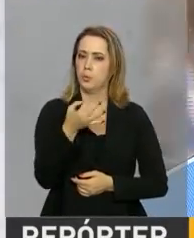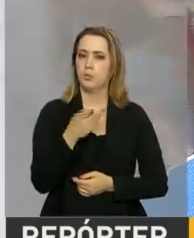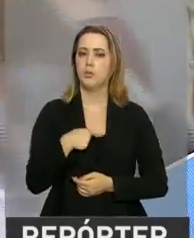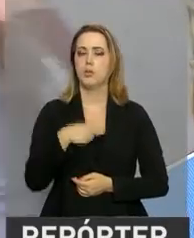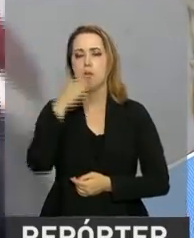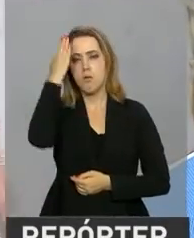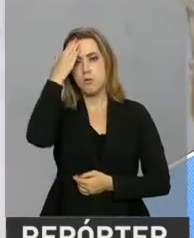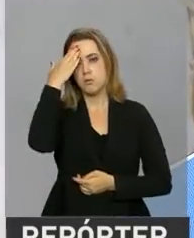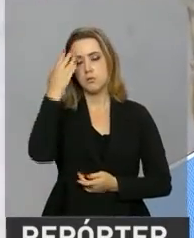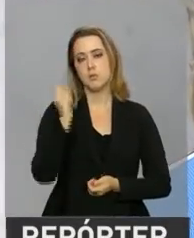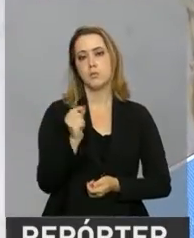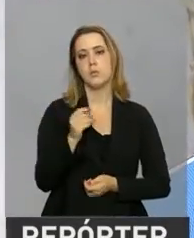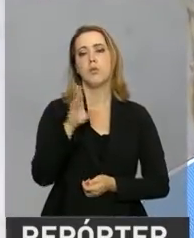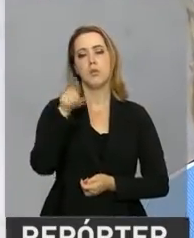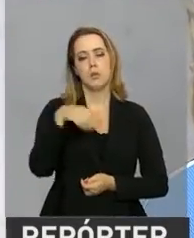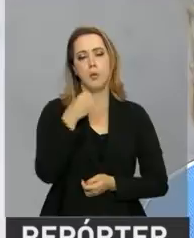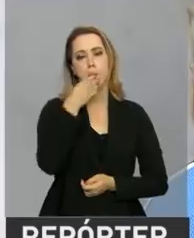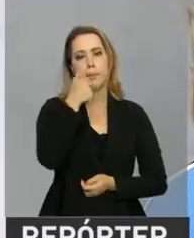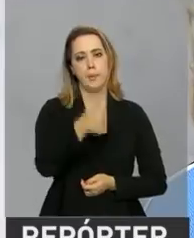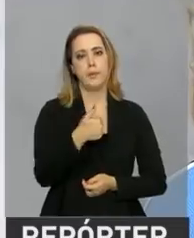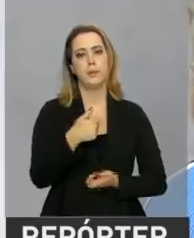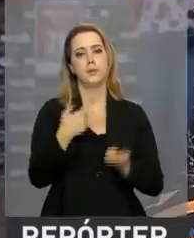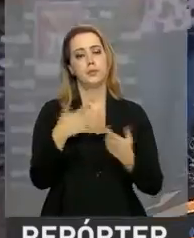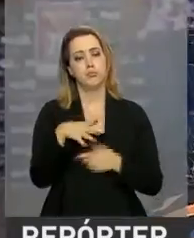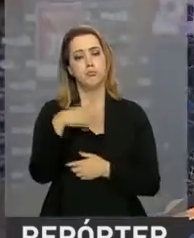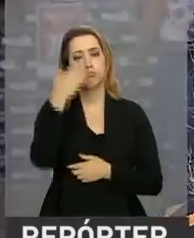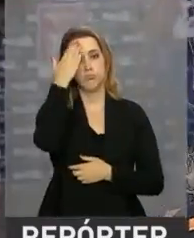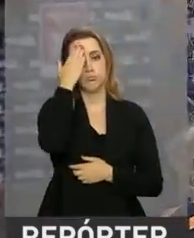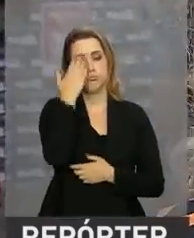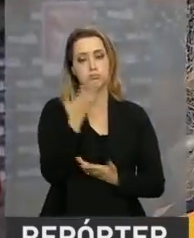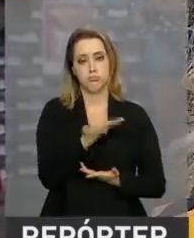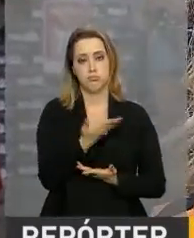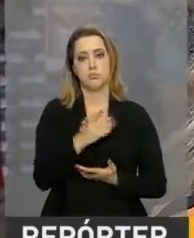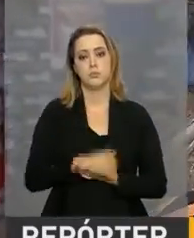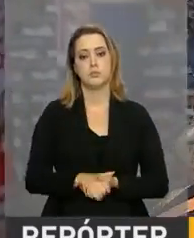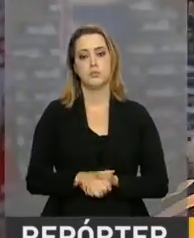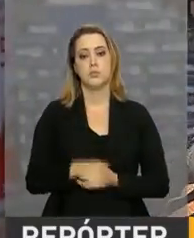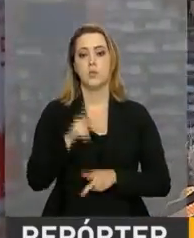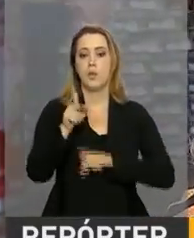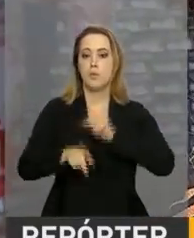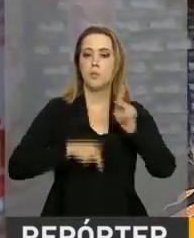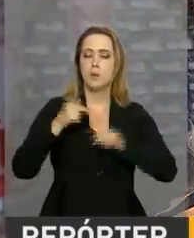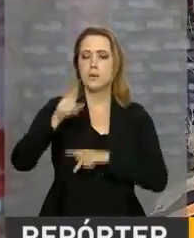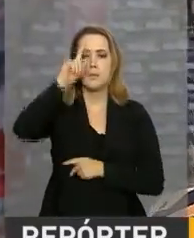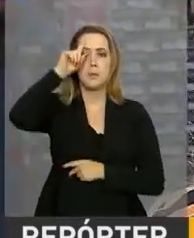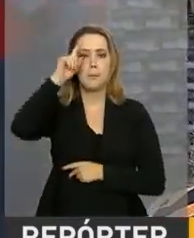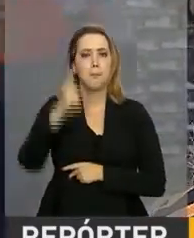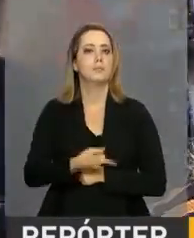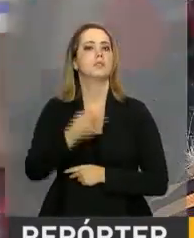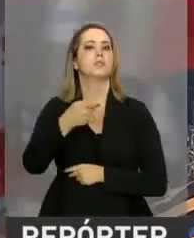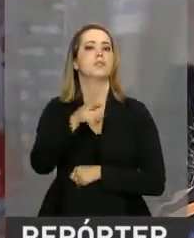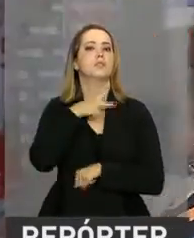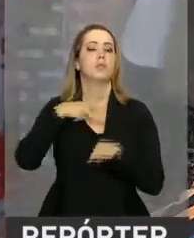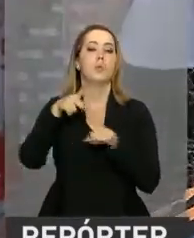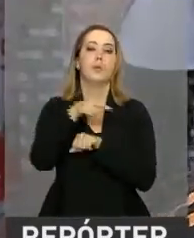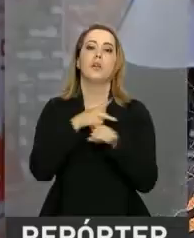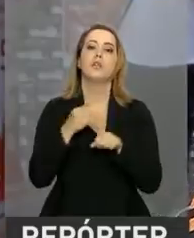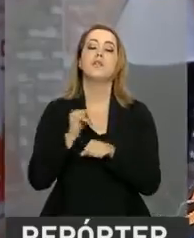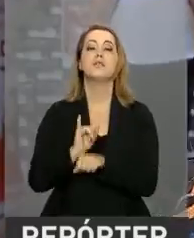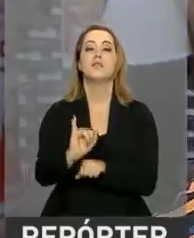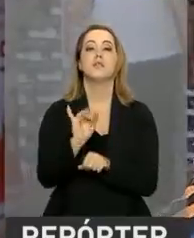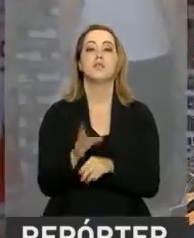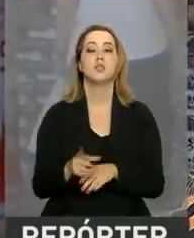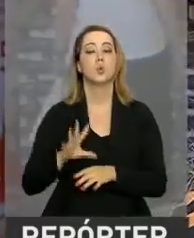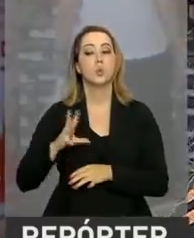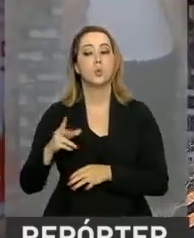pessoas perguntam pelo menos serão ouvidas na população é que comanda praticamente o país se colocasse